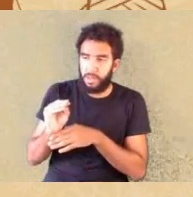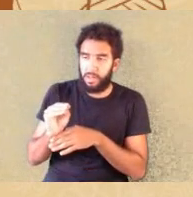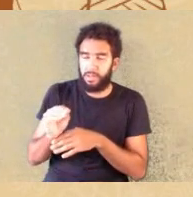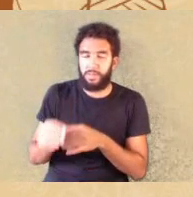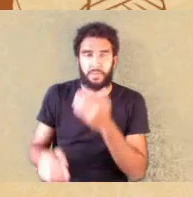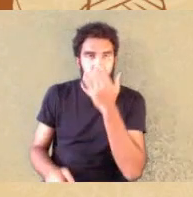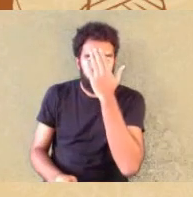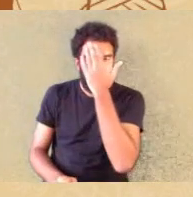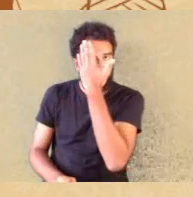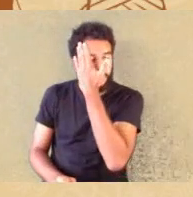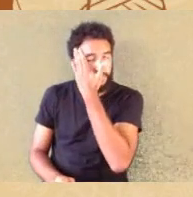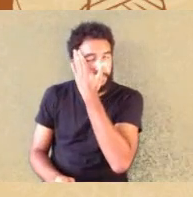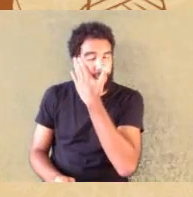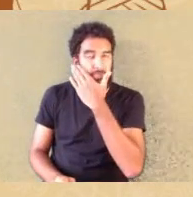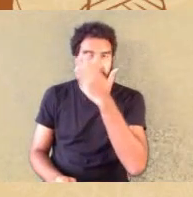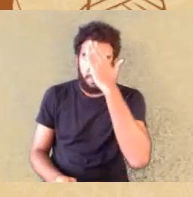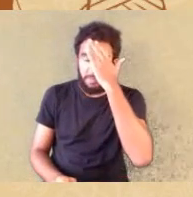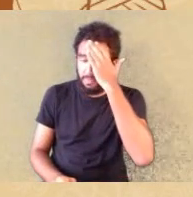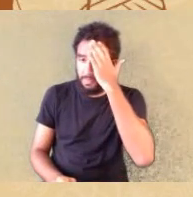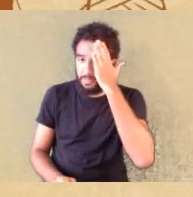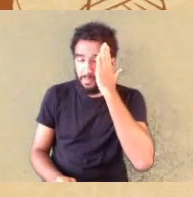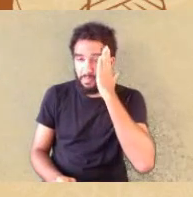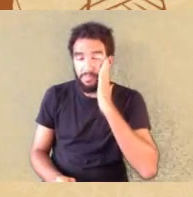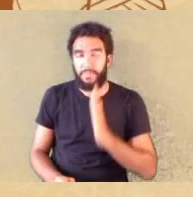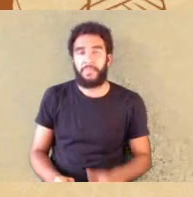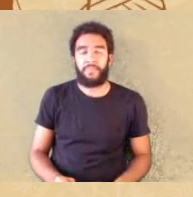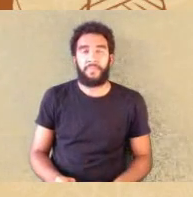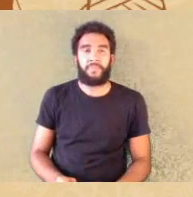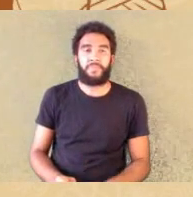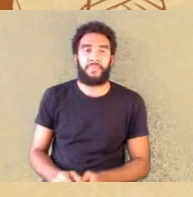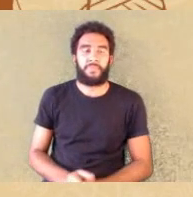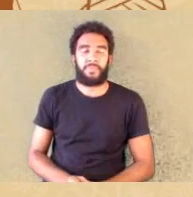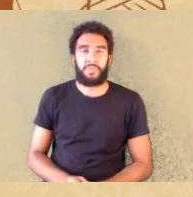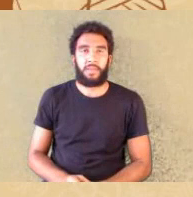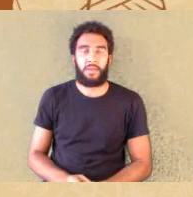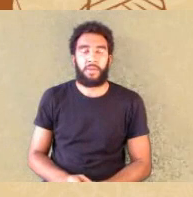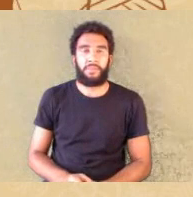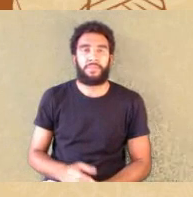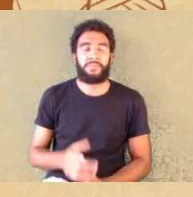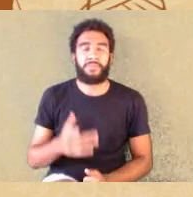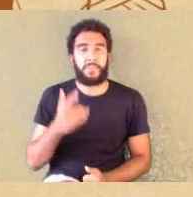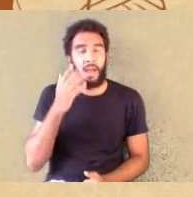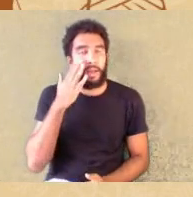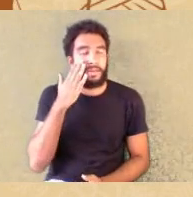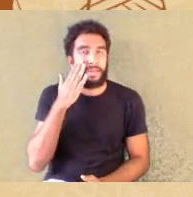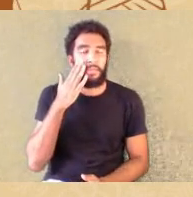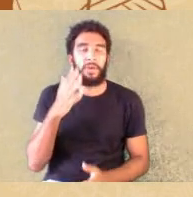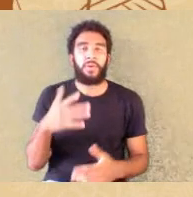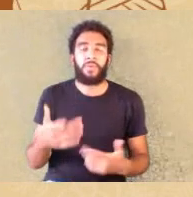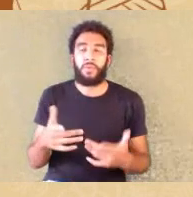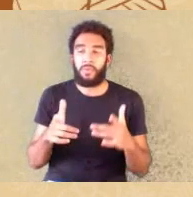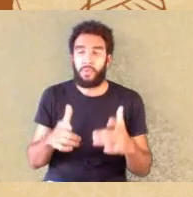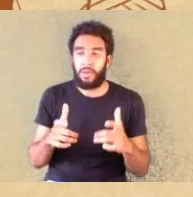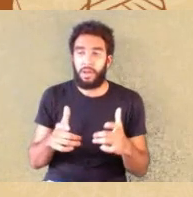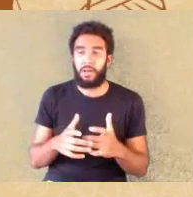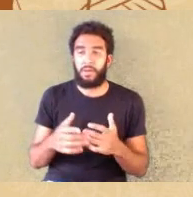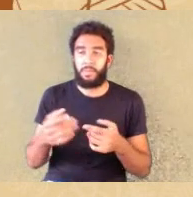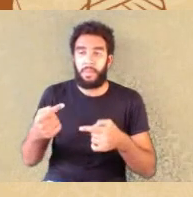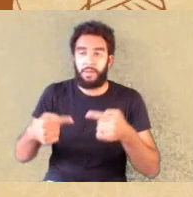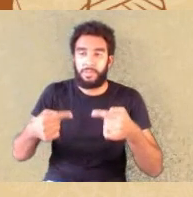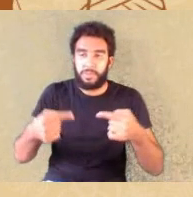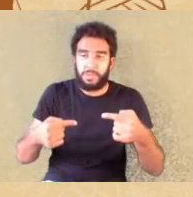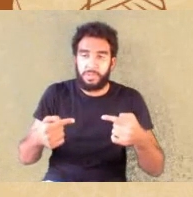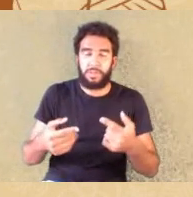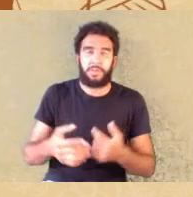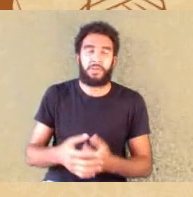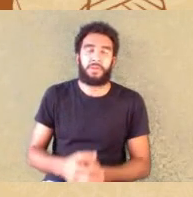Audre Lorde trabalham tanto no feminismo negro. Esse lugar, marcadamente, o diálogo, e eu gosto de trazer a